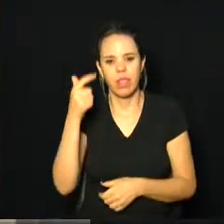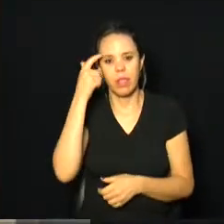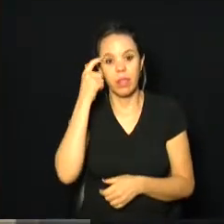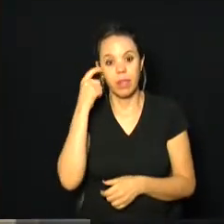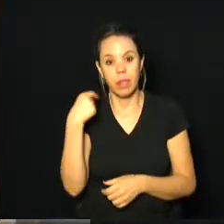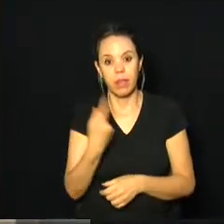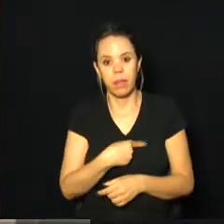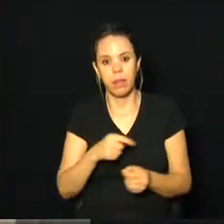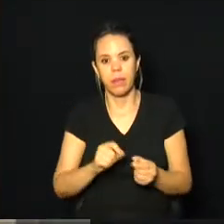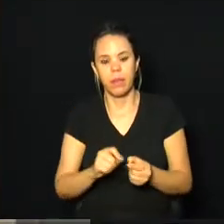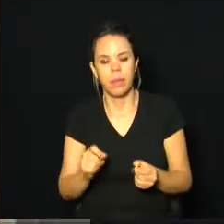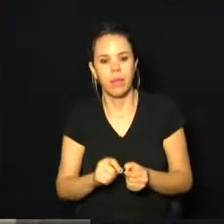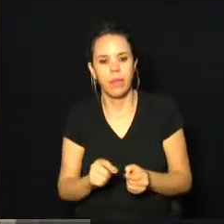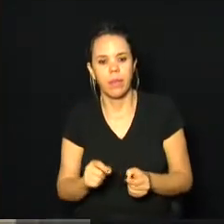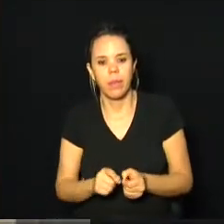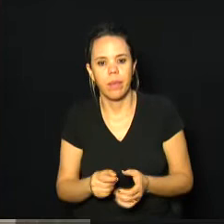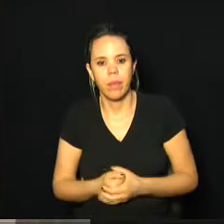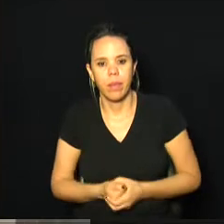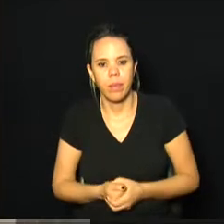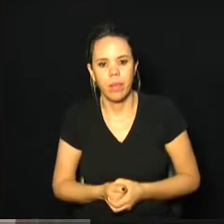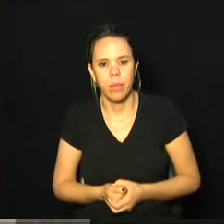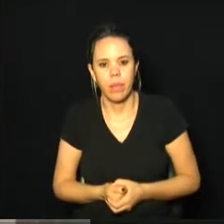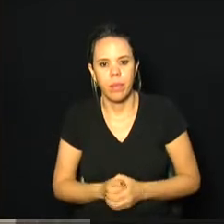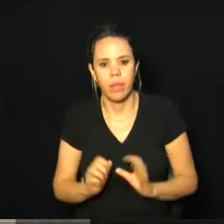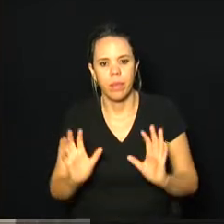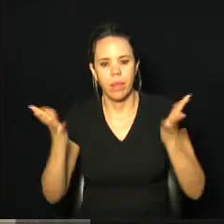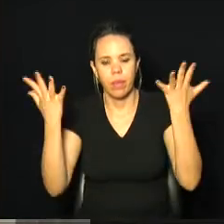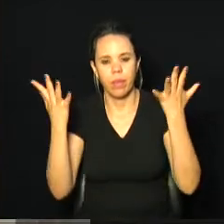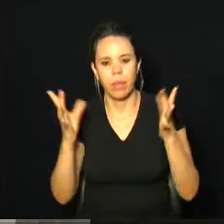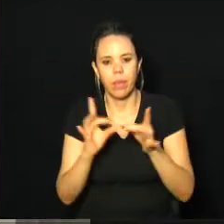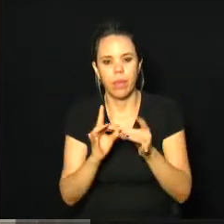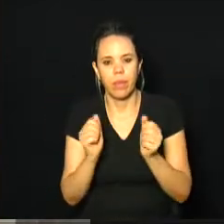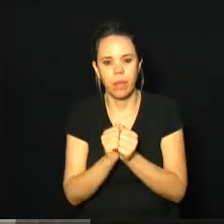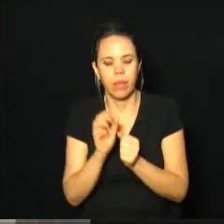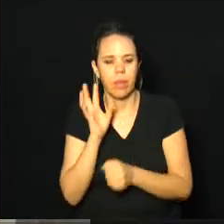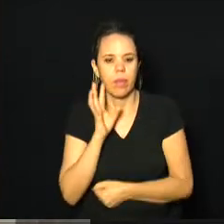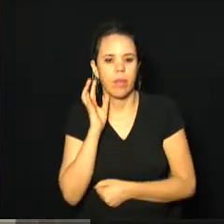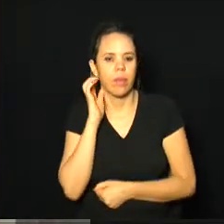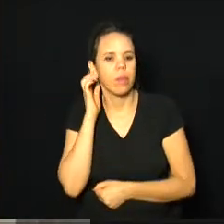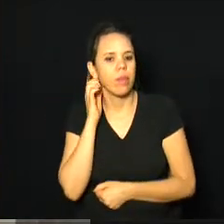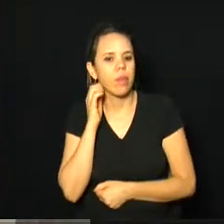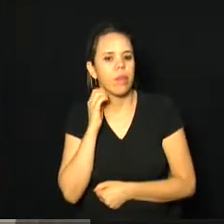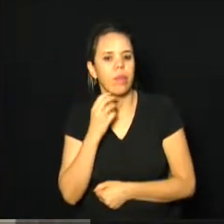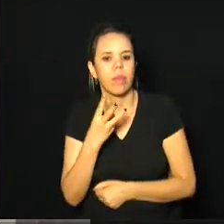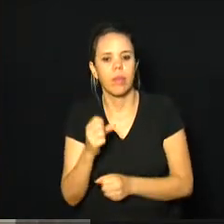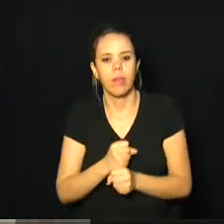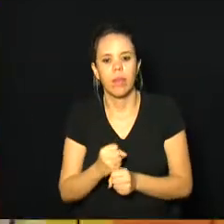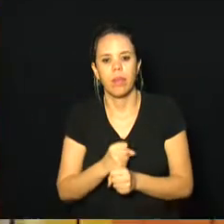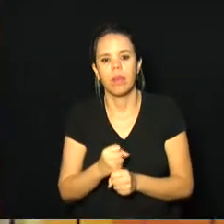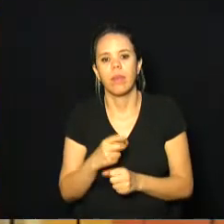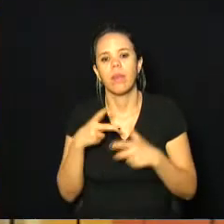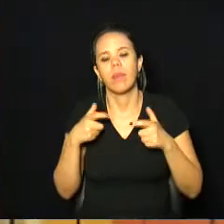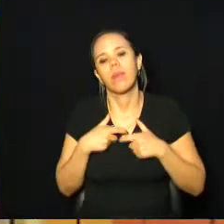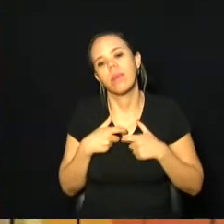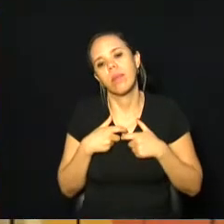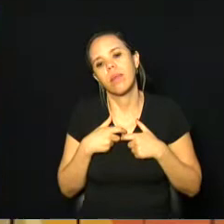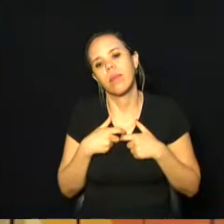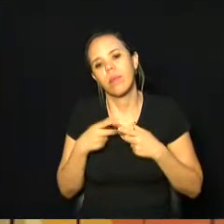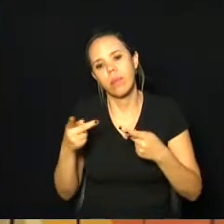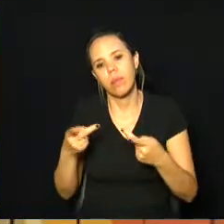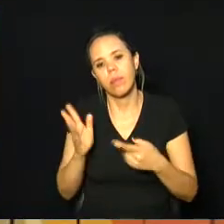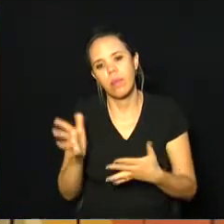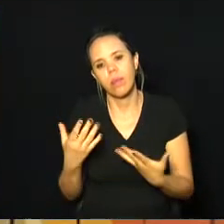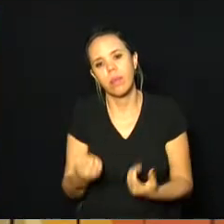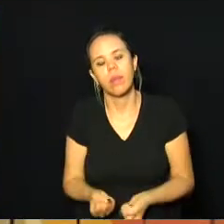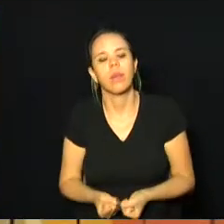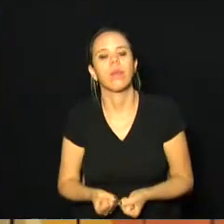a gente faça uma festa, né? Realmente bacana, comemorando os 30 anos da nossa medalha. Convite já